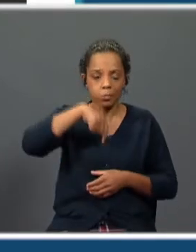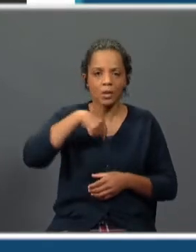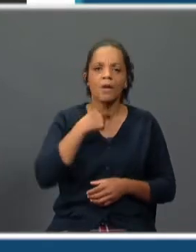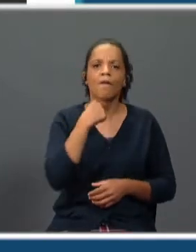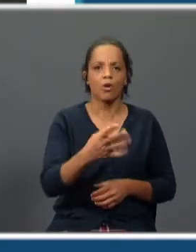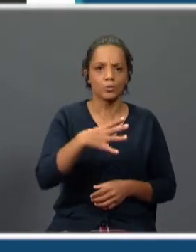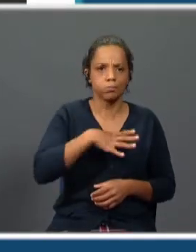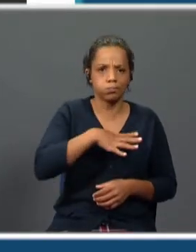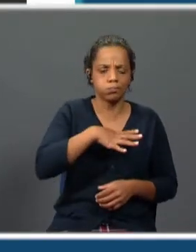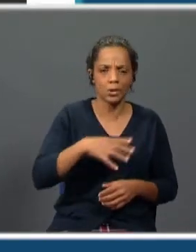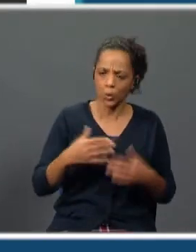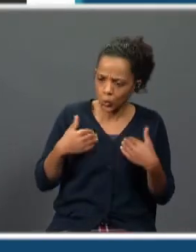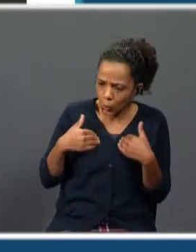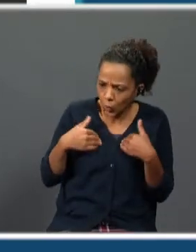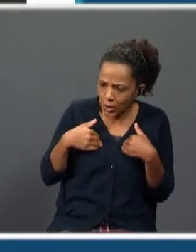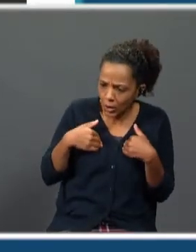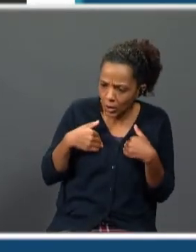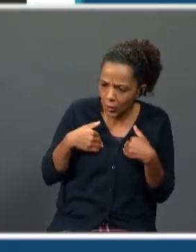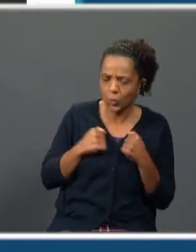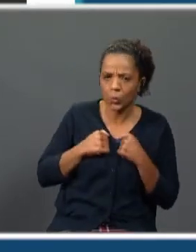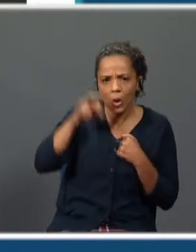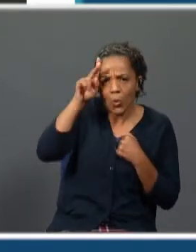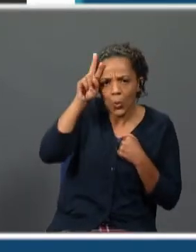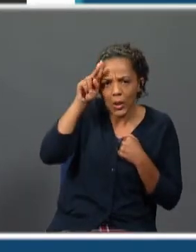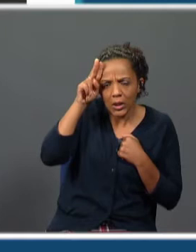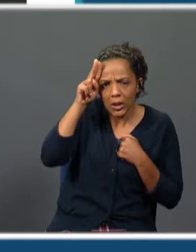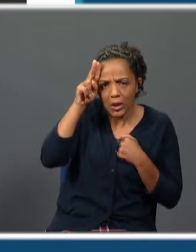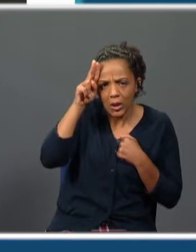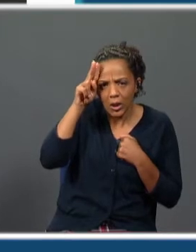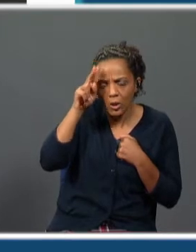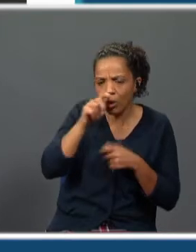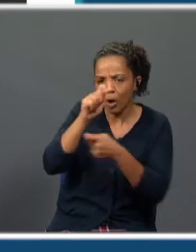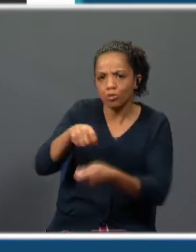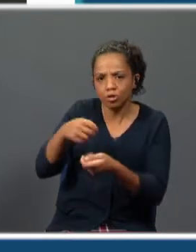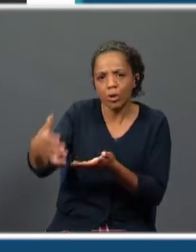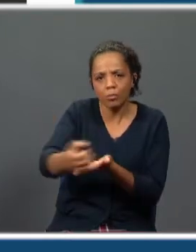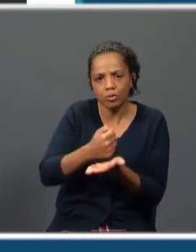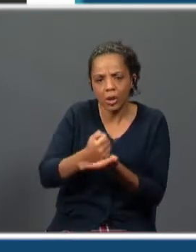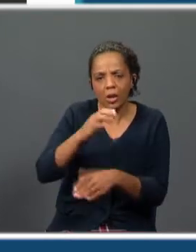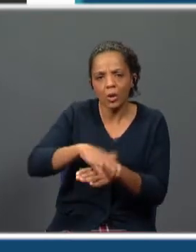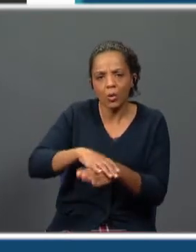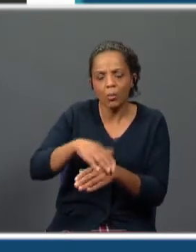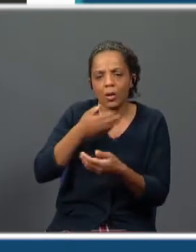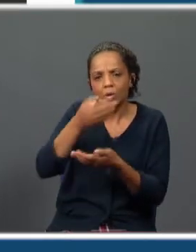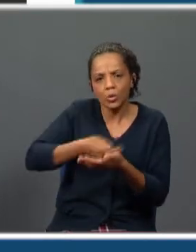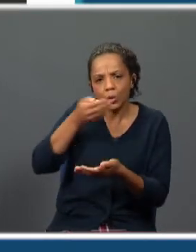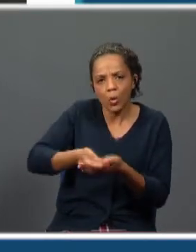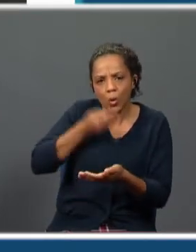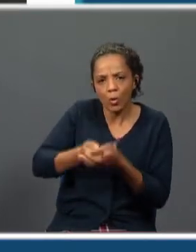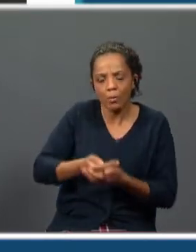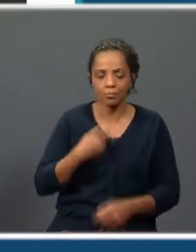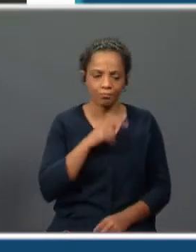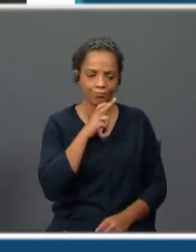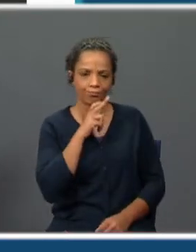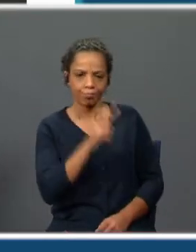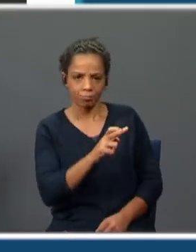meter medo. Sou eu, o coelho que foi à horta buscar couves para fazer um caldinho. Respondeu do outro